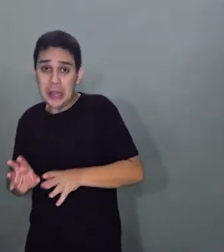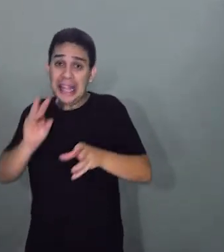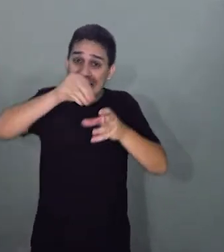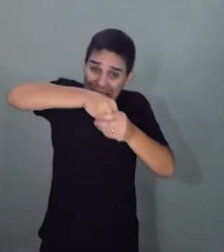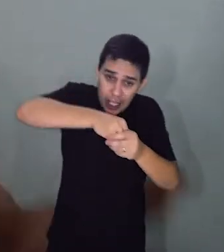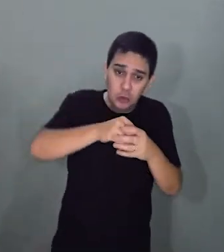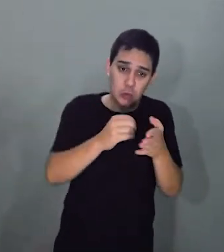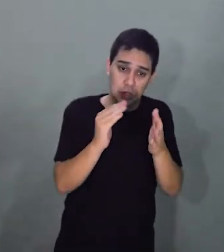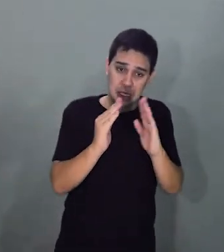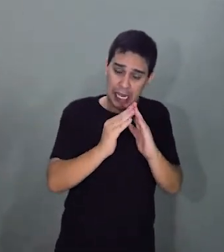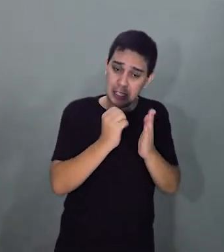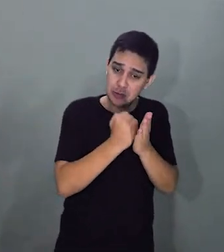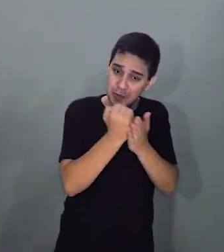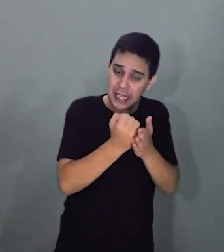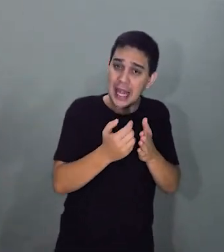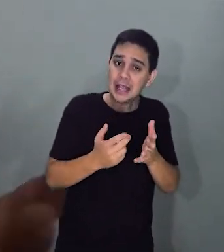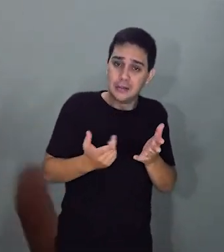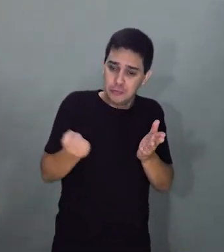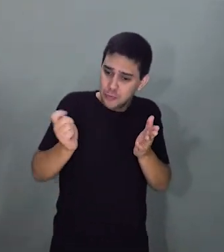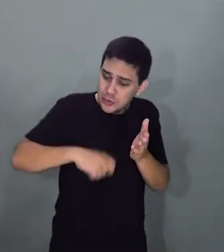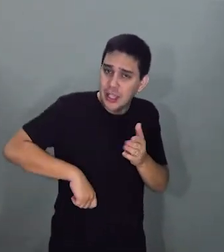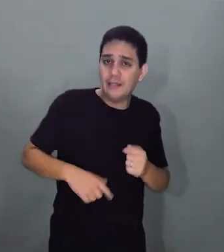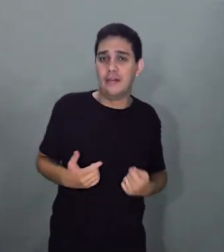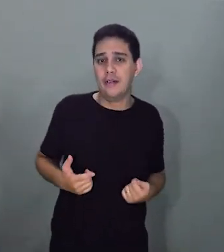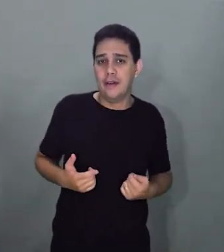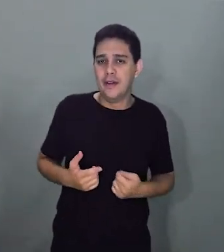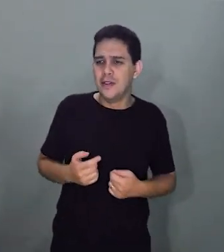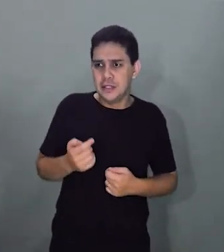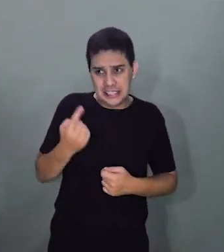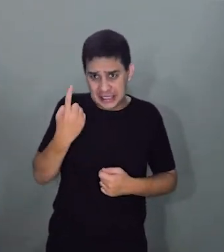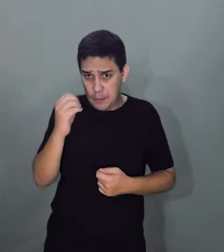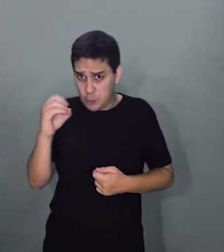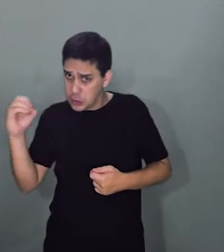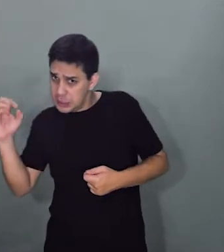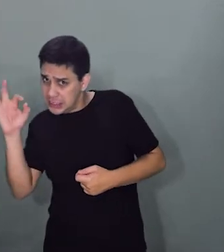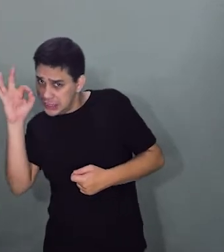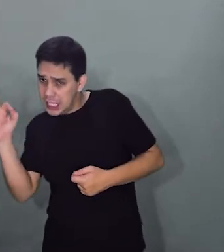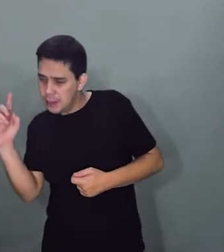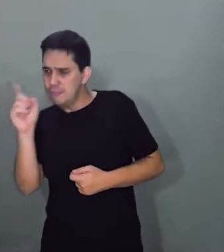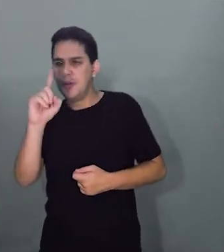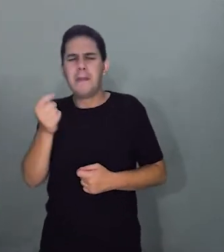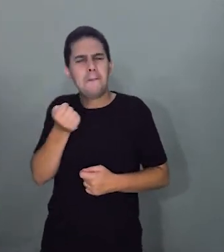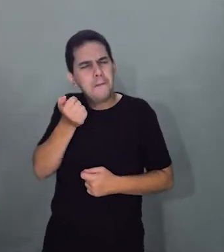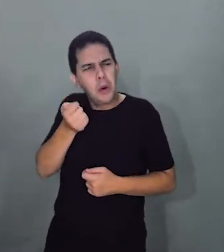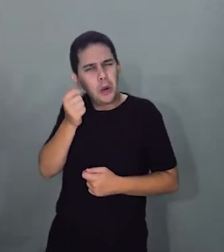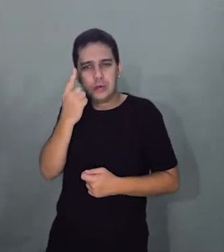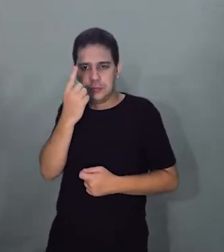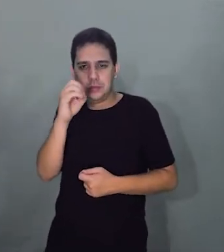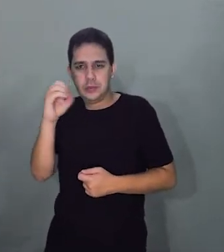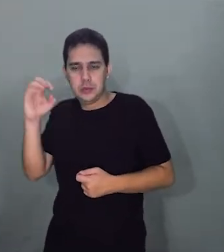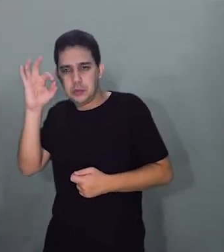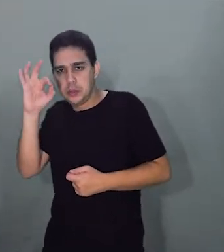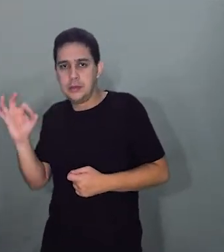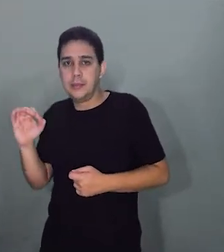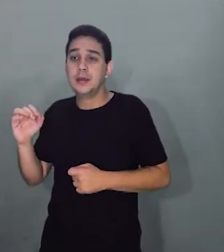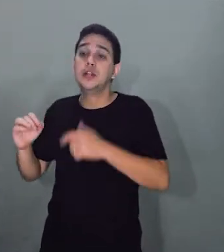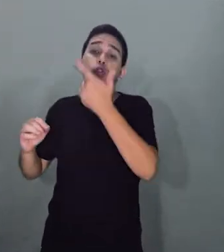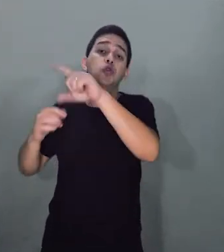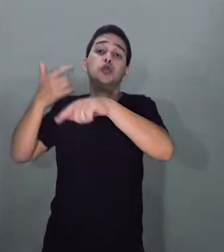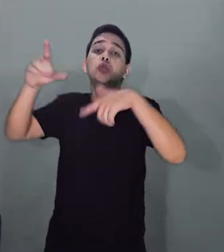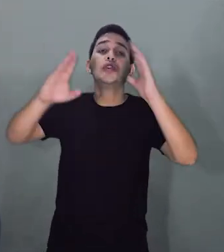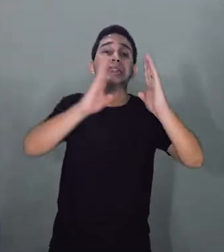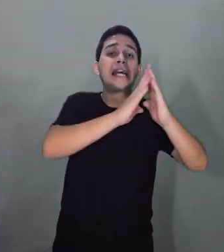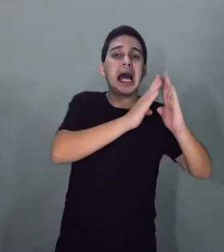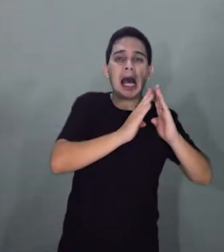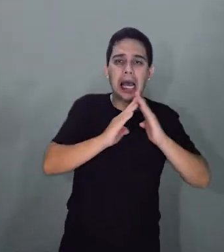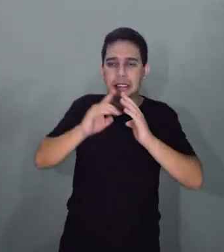não 100%, quase 100%, como algumas outras maternidades do estado já alcançam. Então,